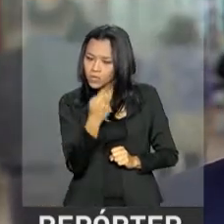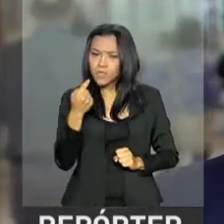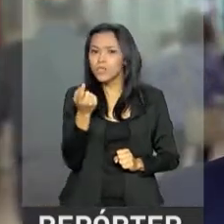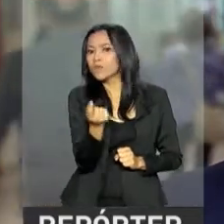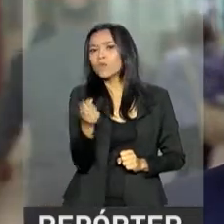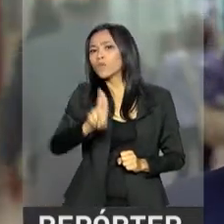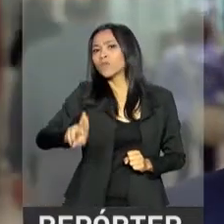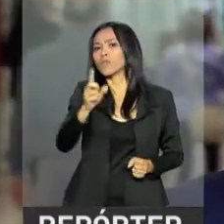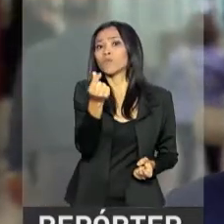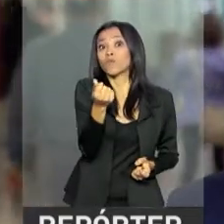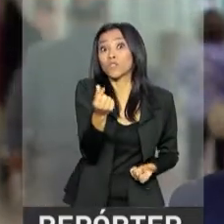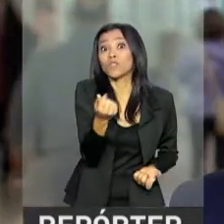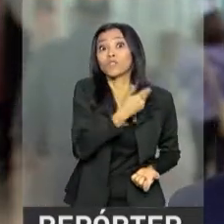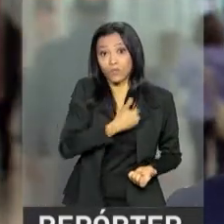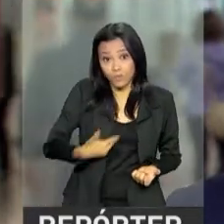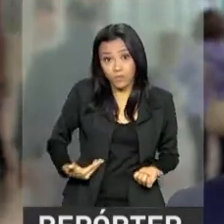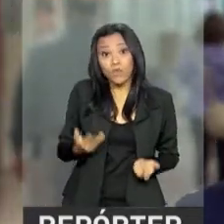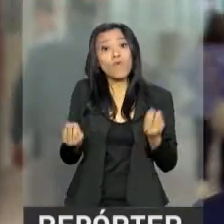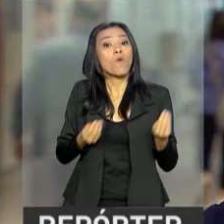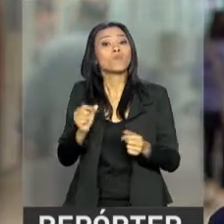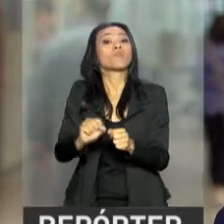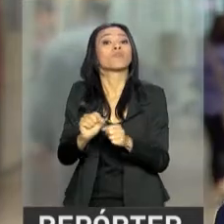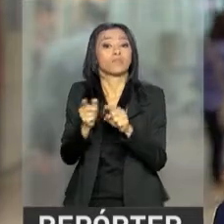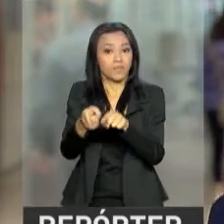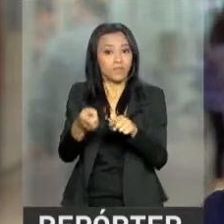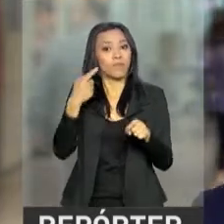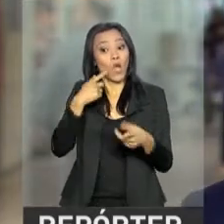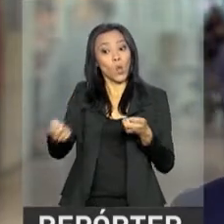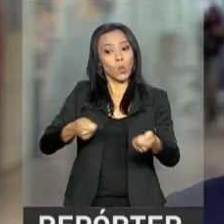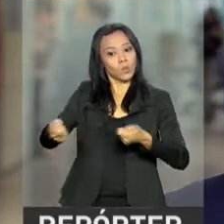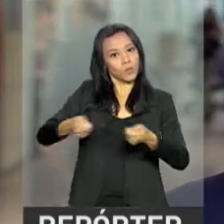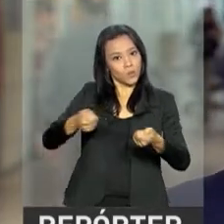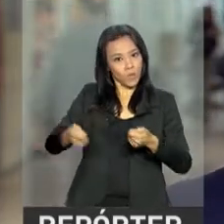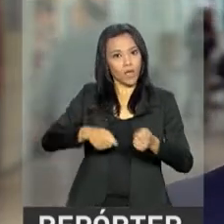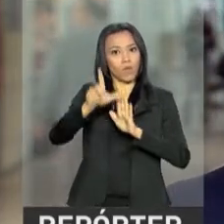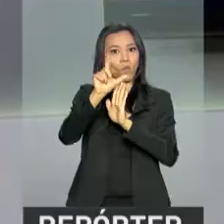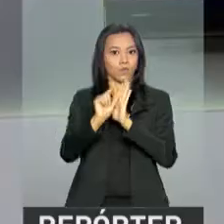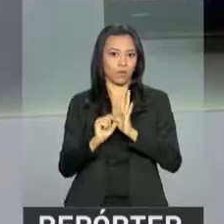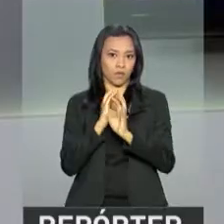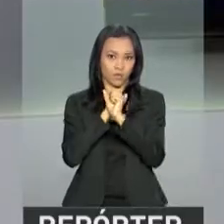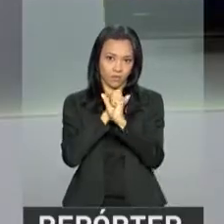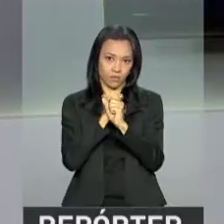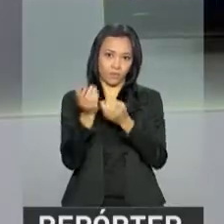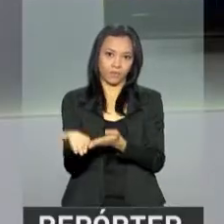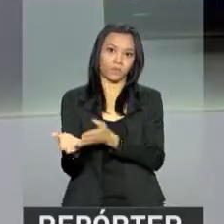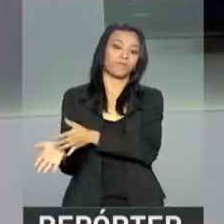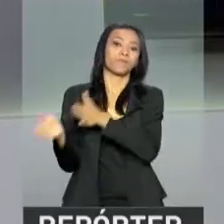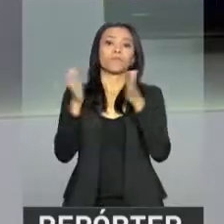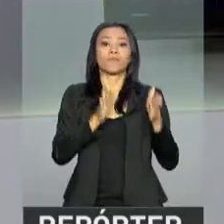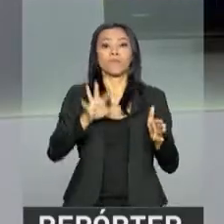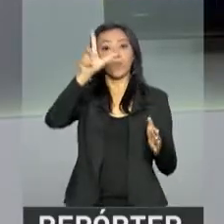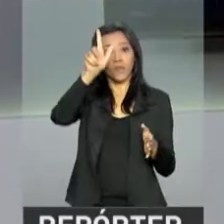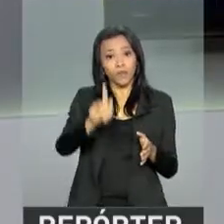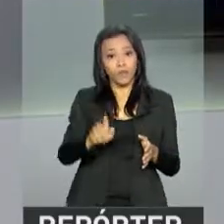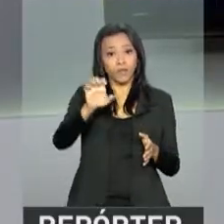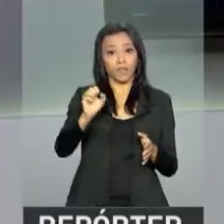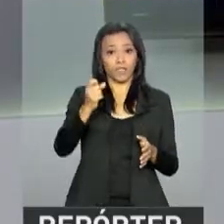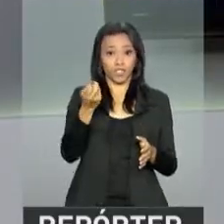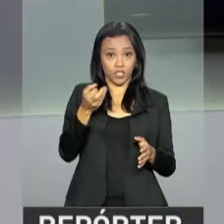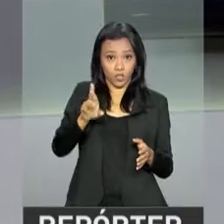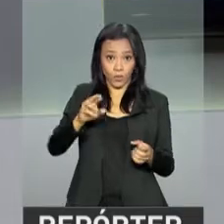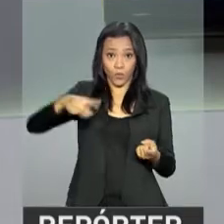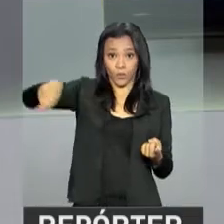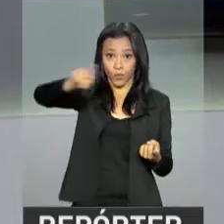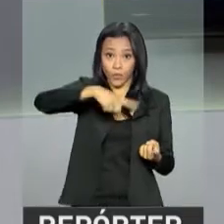que nos auxilie nesta difícil missão de controlar o orçamento como brasileiro gestores e servidores do sistema